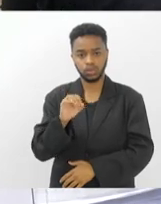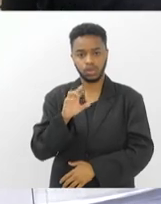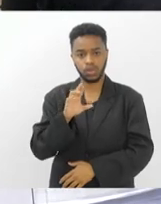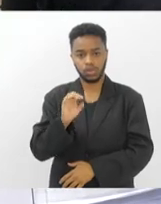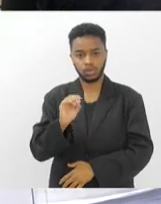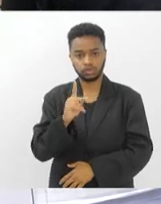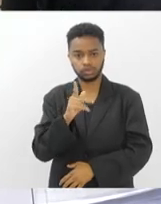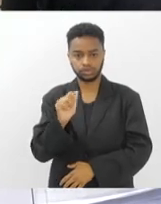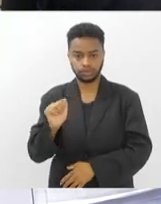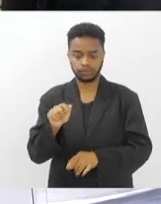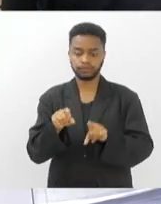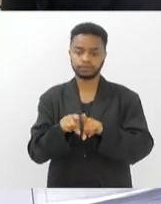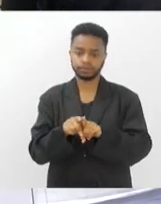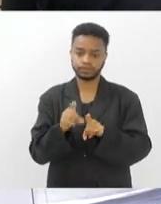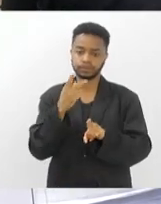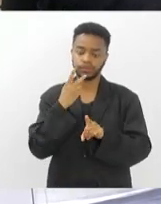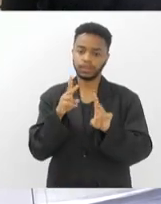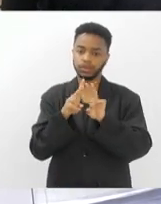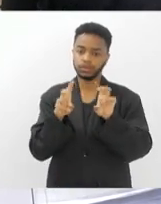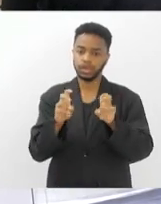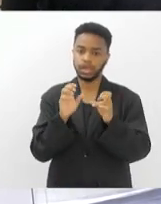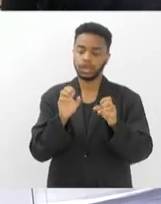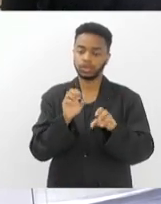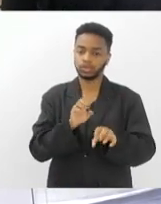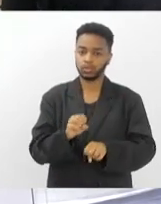temática também da educação